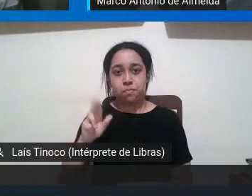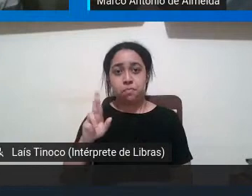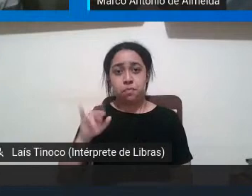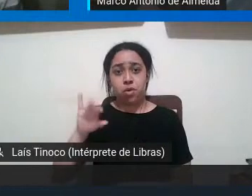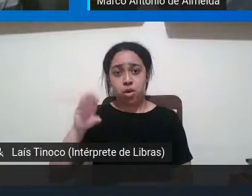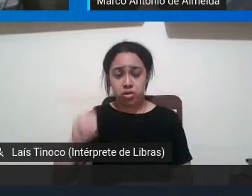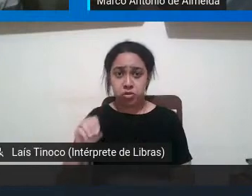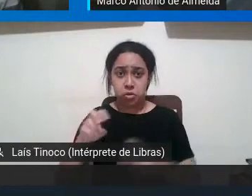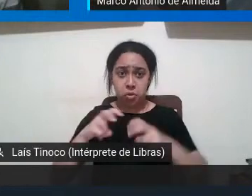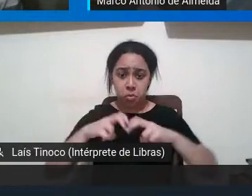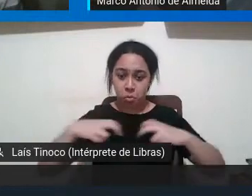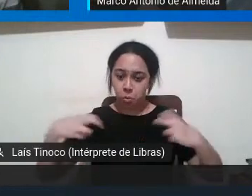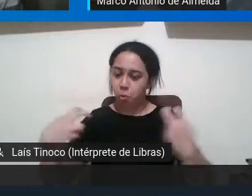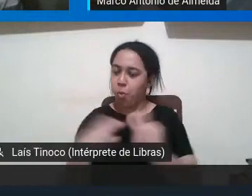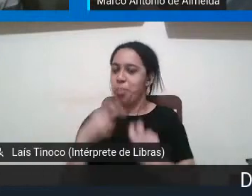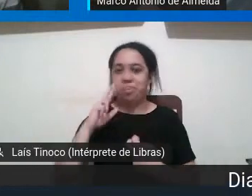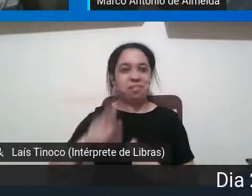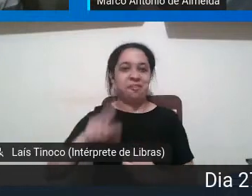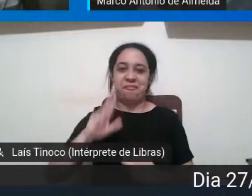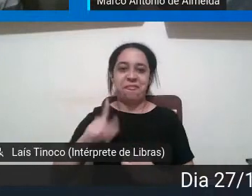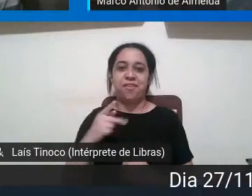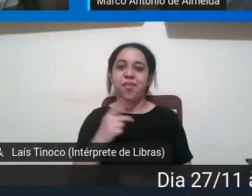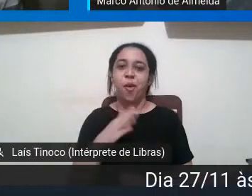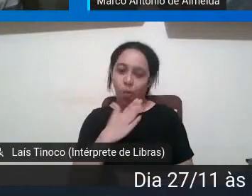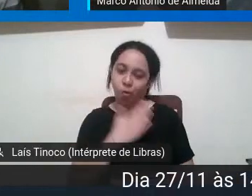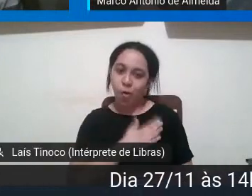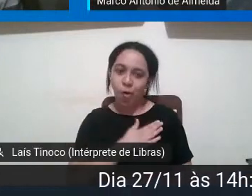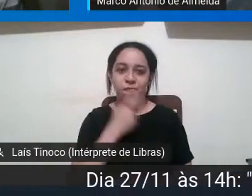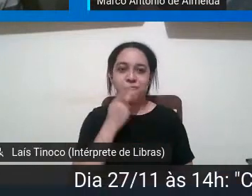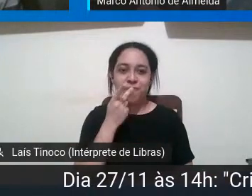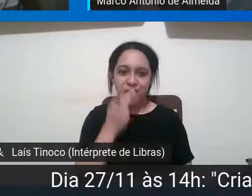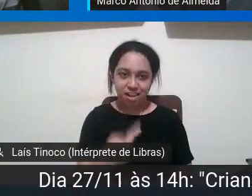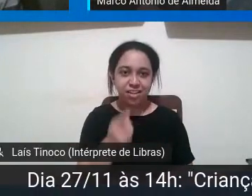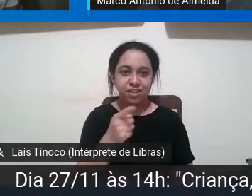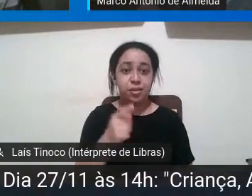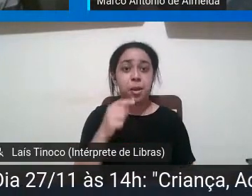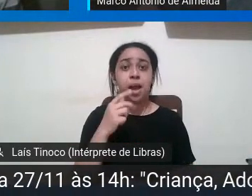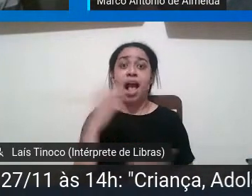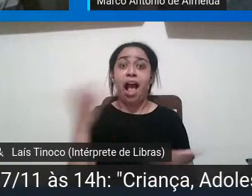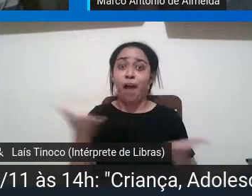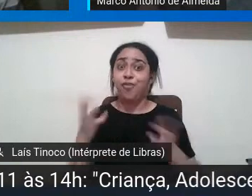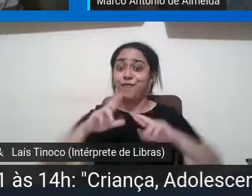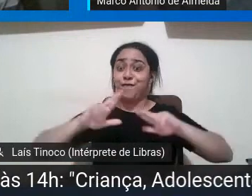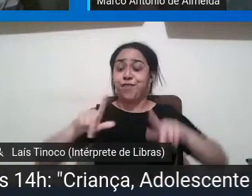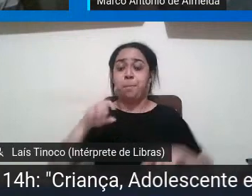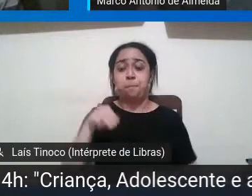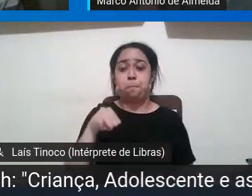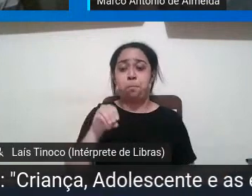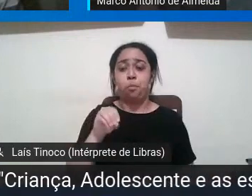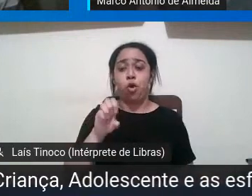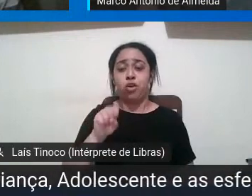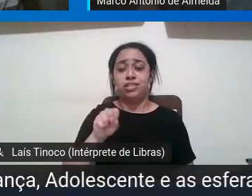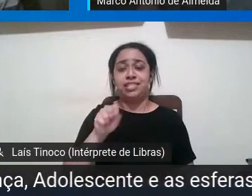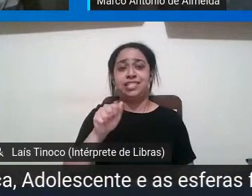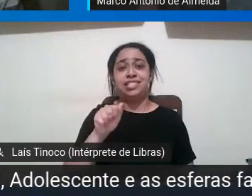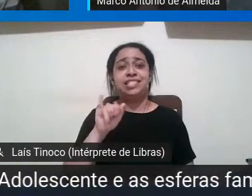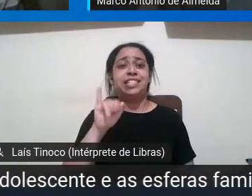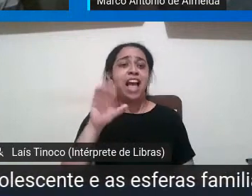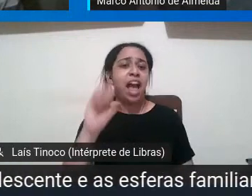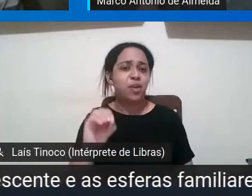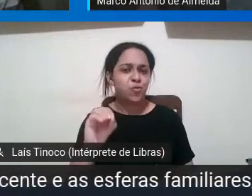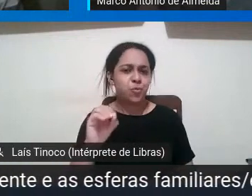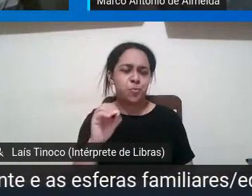mesa redonda Eu costumo dizer Professor Maurício que nós estamos num mosaico numa discussão mosaica aqui